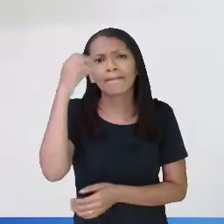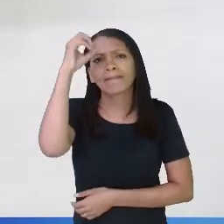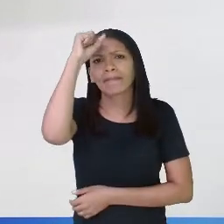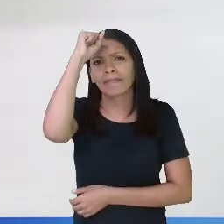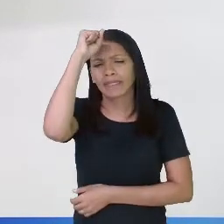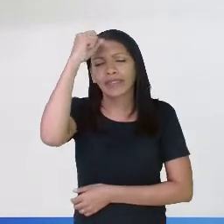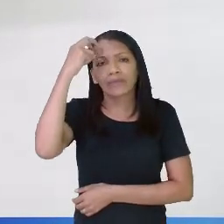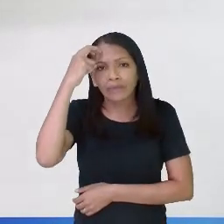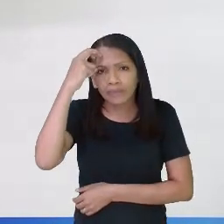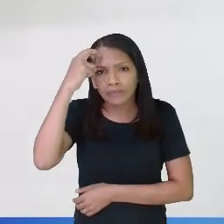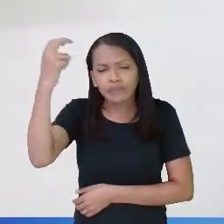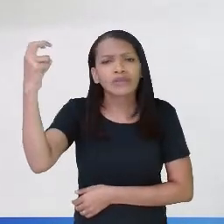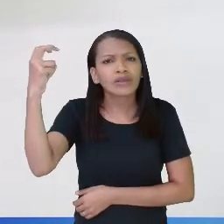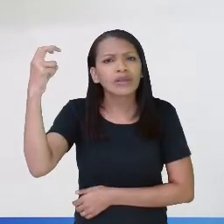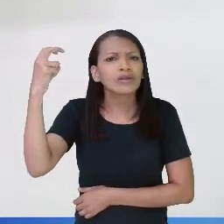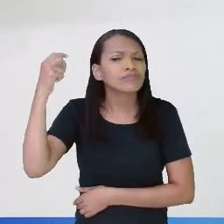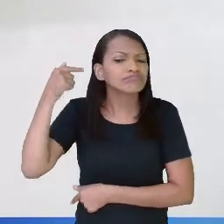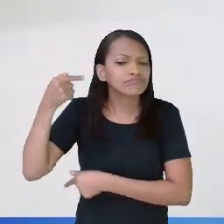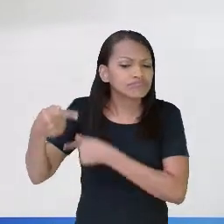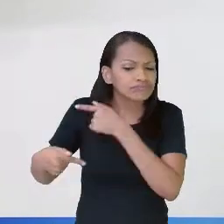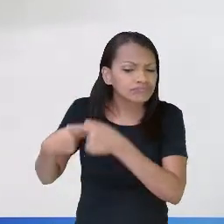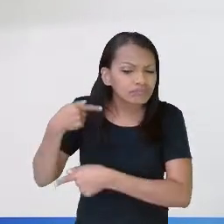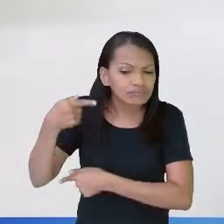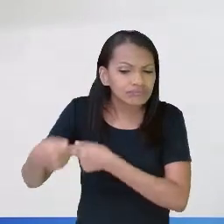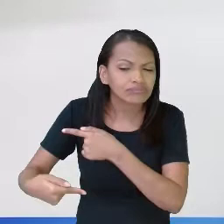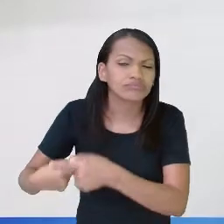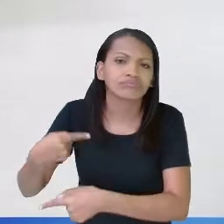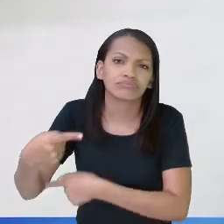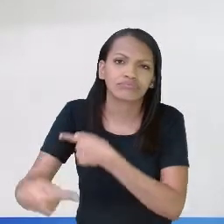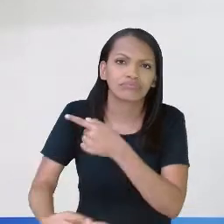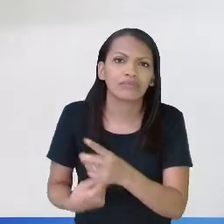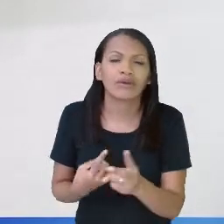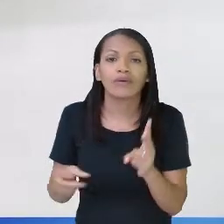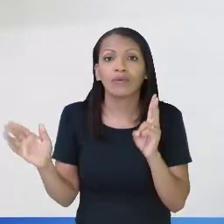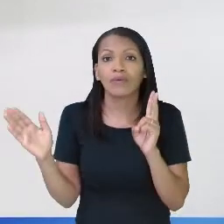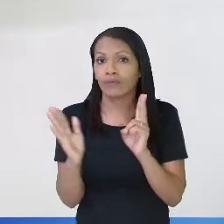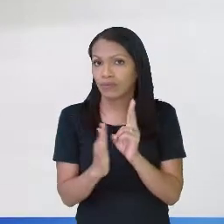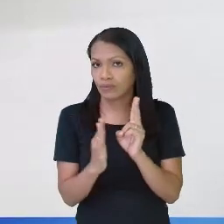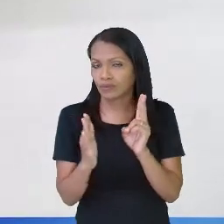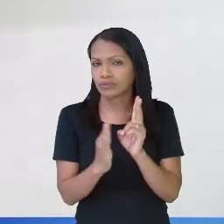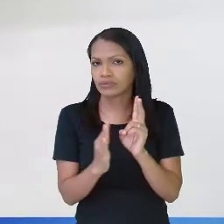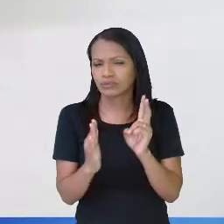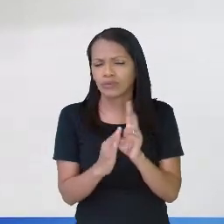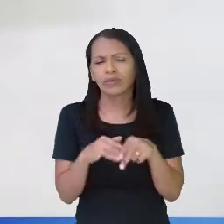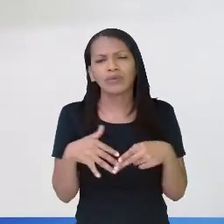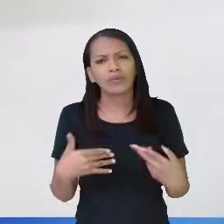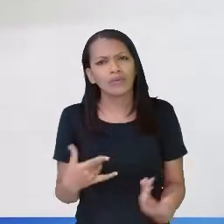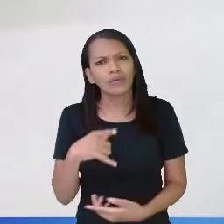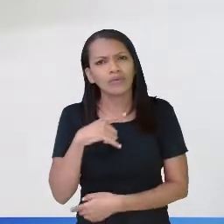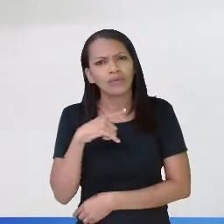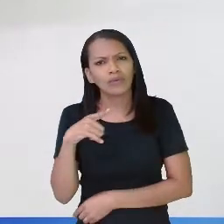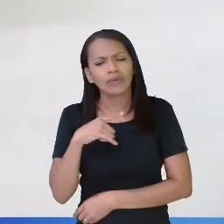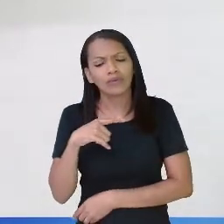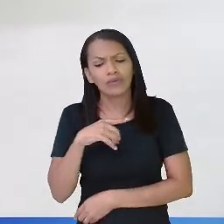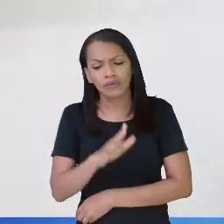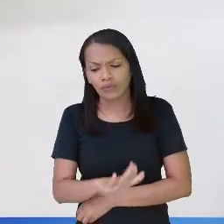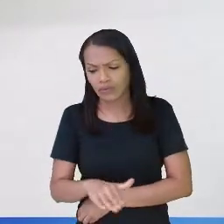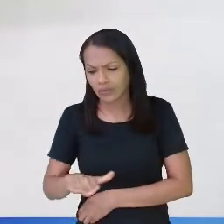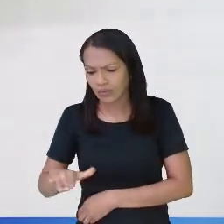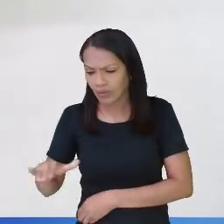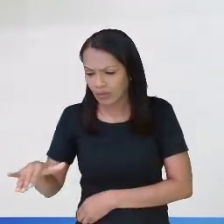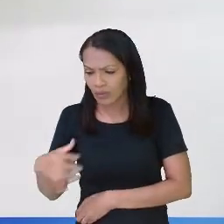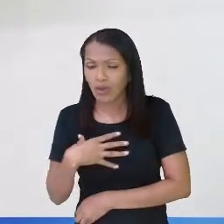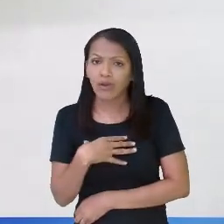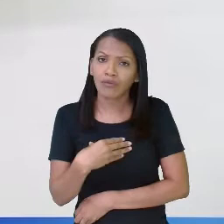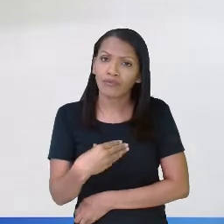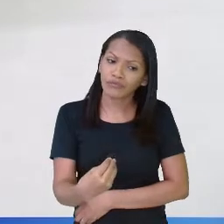que é uma sabedoria milenar da tribo. Os índios indígenas, quando tem lá uma criança, não é o filho